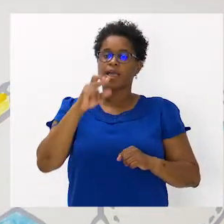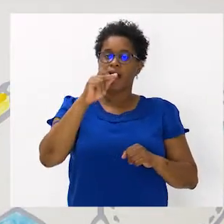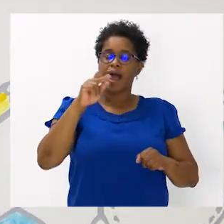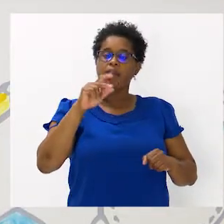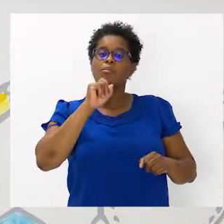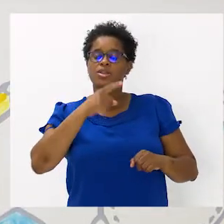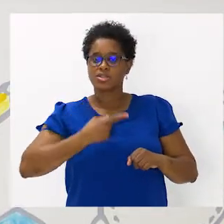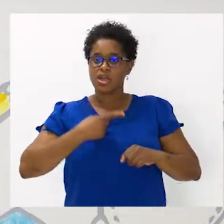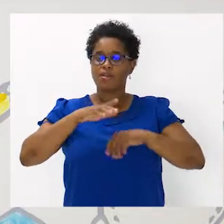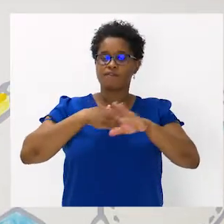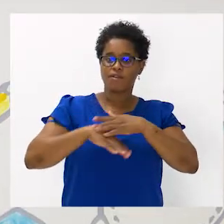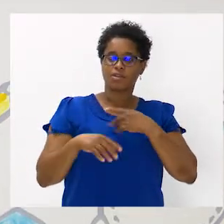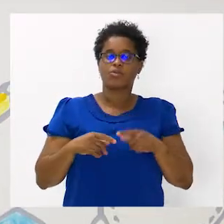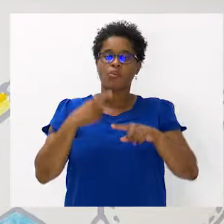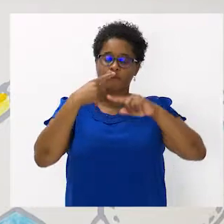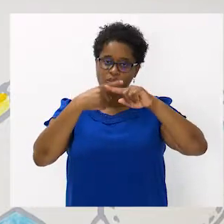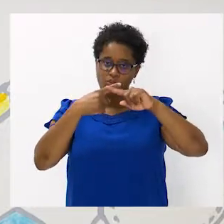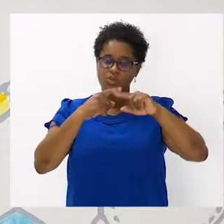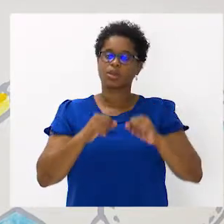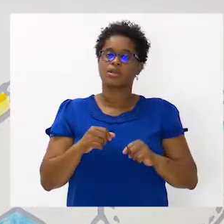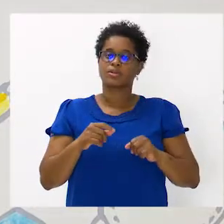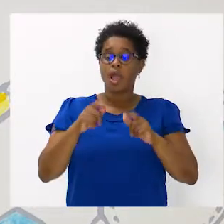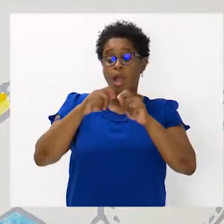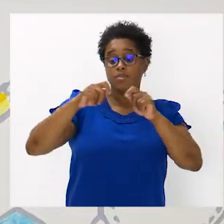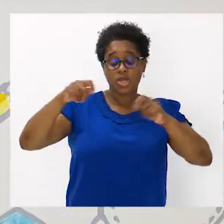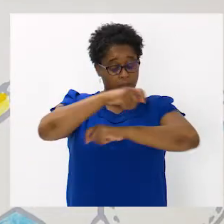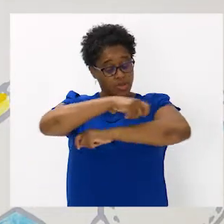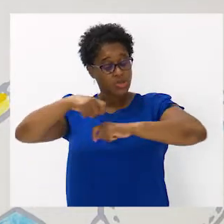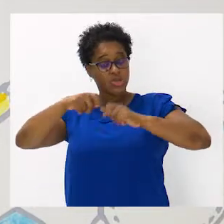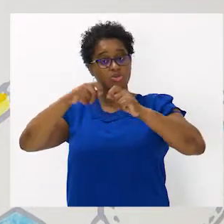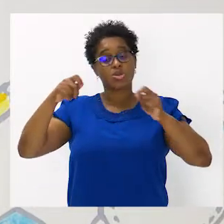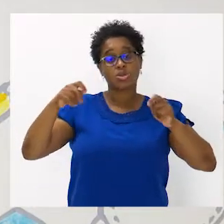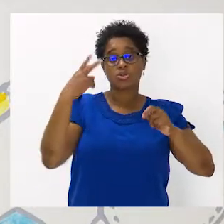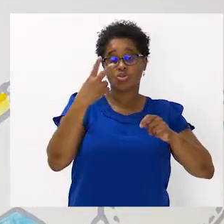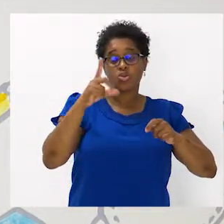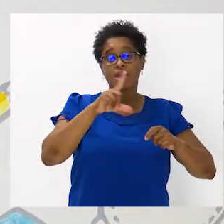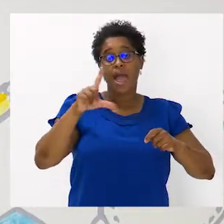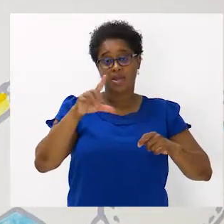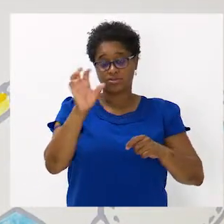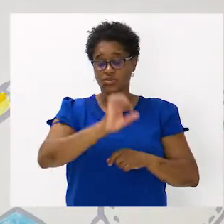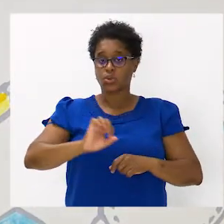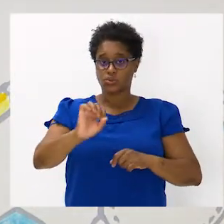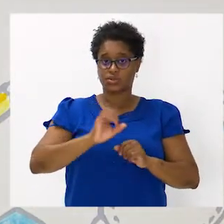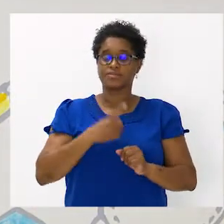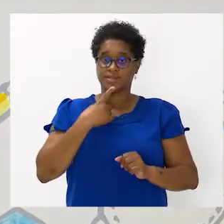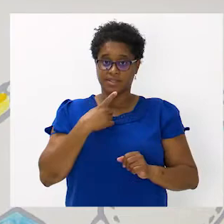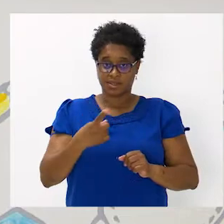área pode ser calculada multiplicando-se a medida de 2 dos seus lados. Okay?